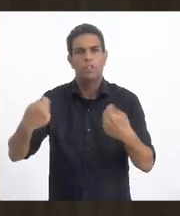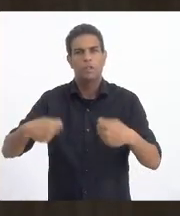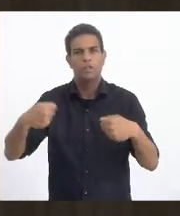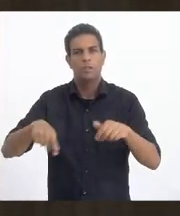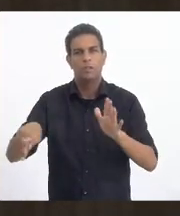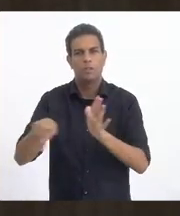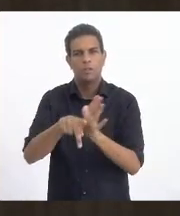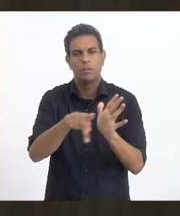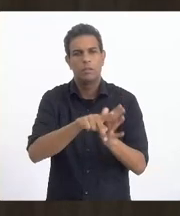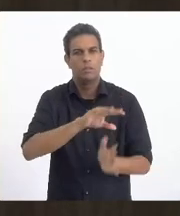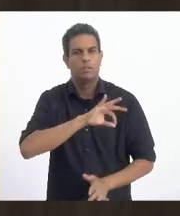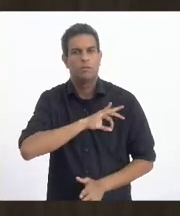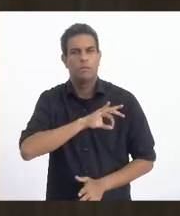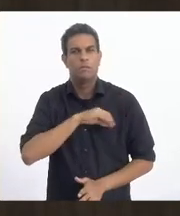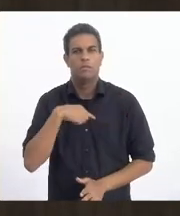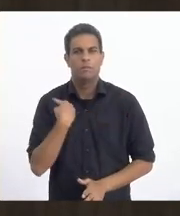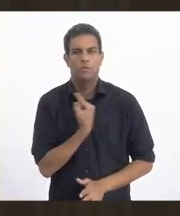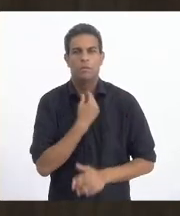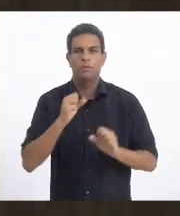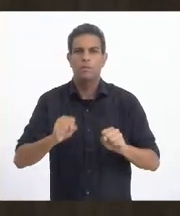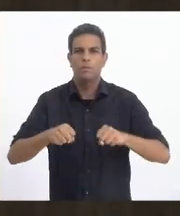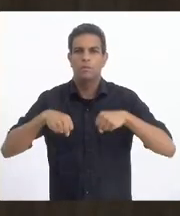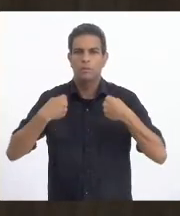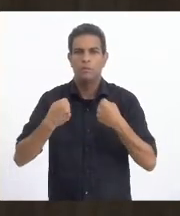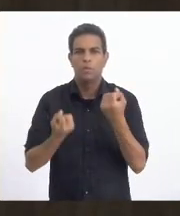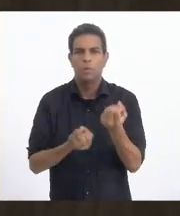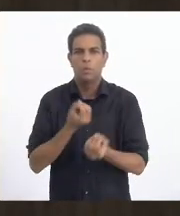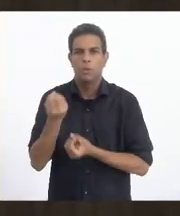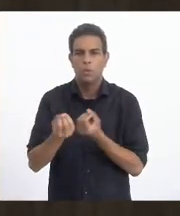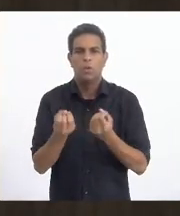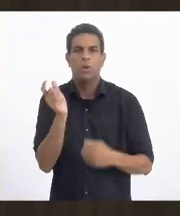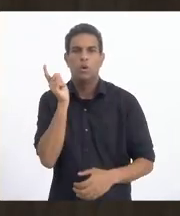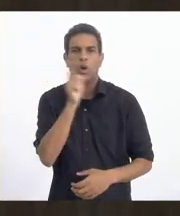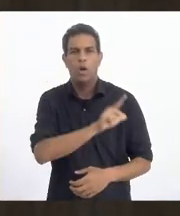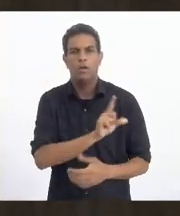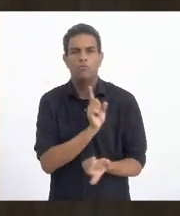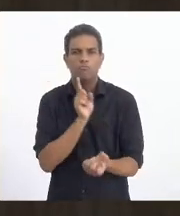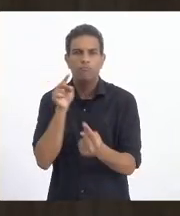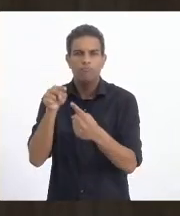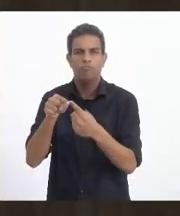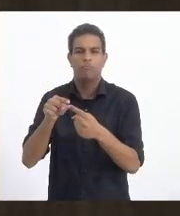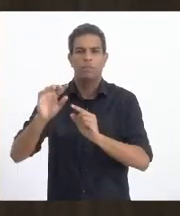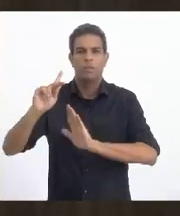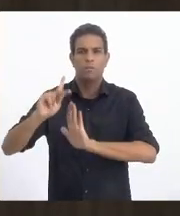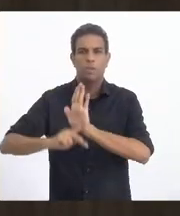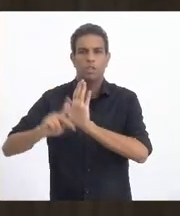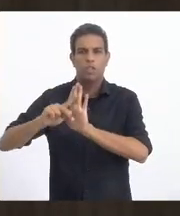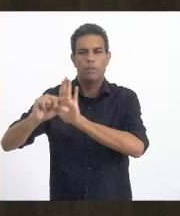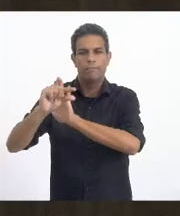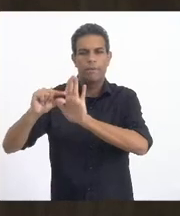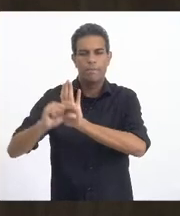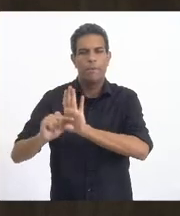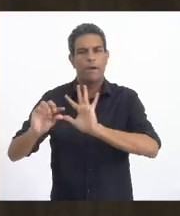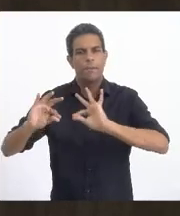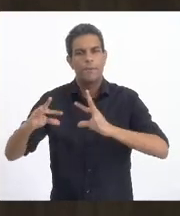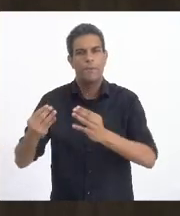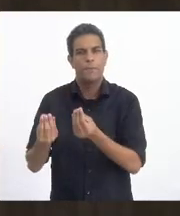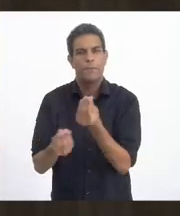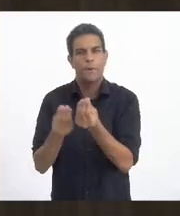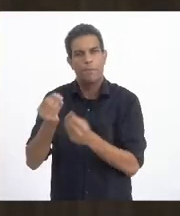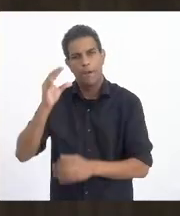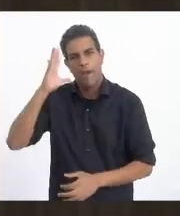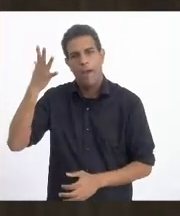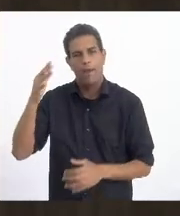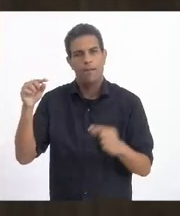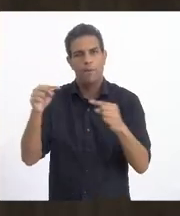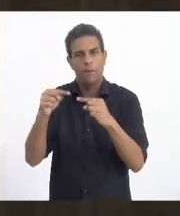policiais militares e nós também devemos também participar para que chegasse aqui o projeto já bem resolvido